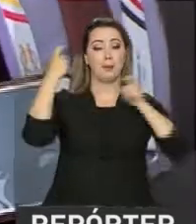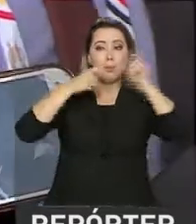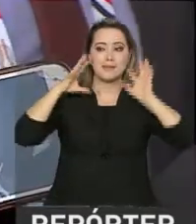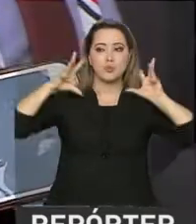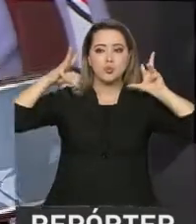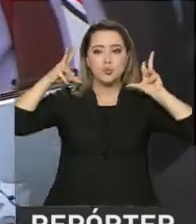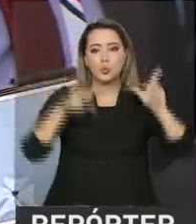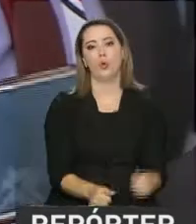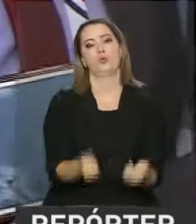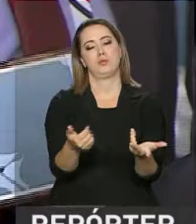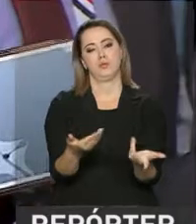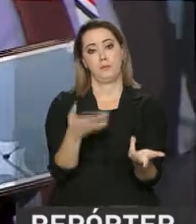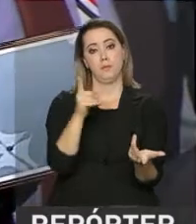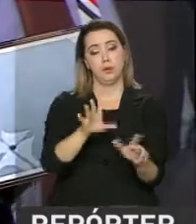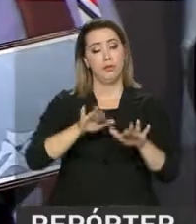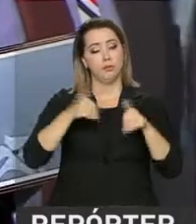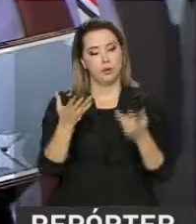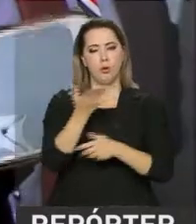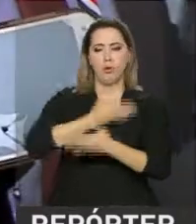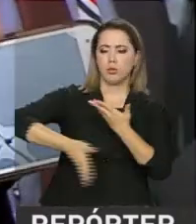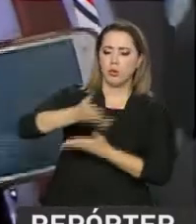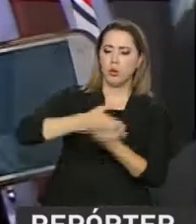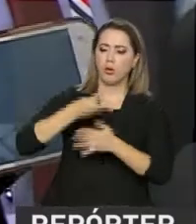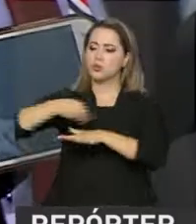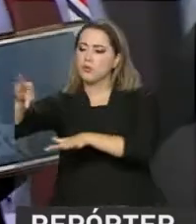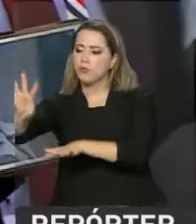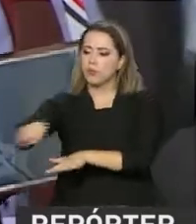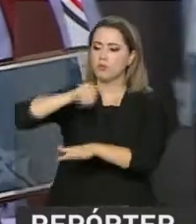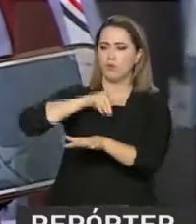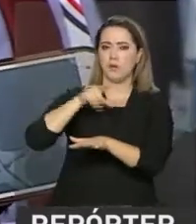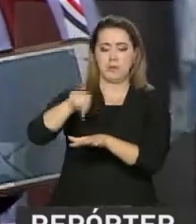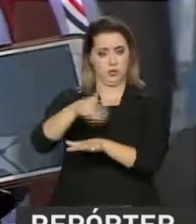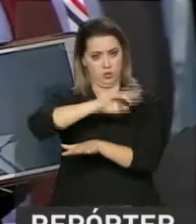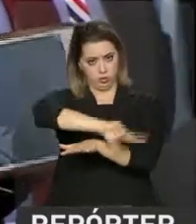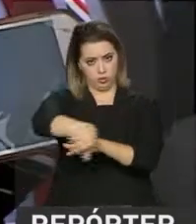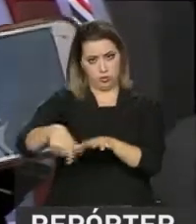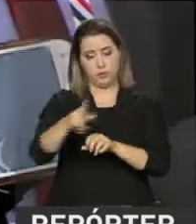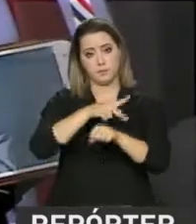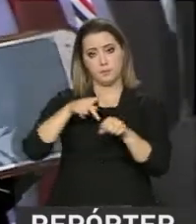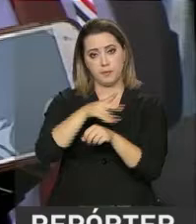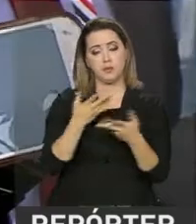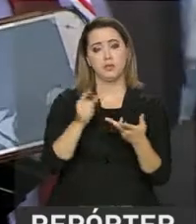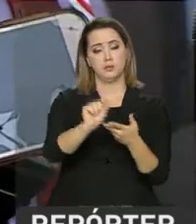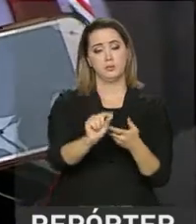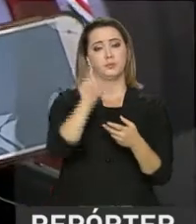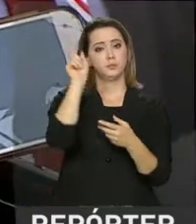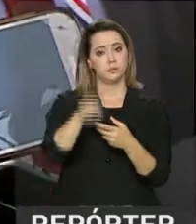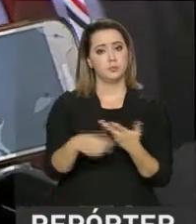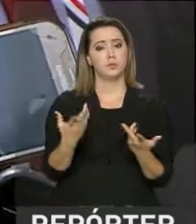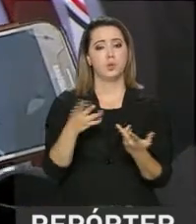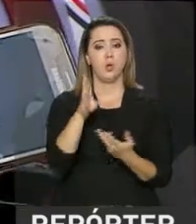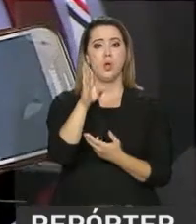a todos. Por isso que a troca de informações das várias inteligências dos estados do mundo, dos